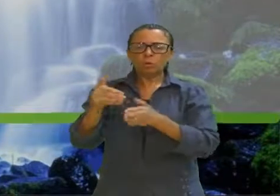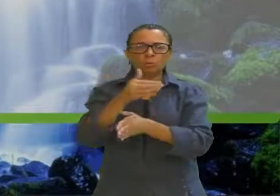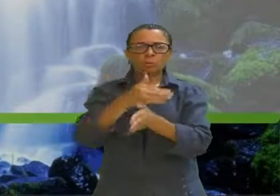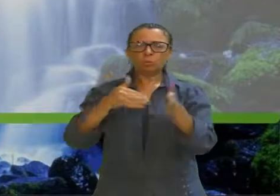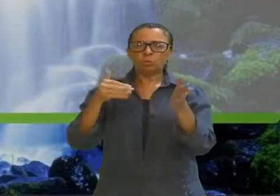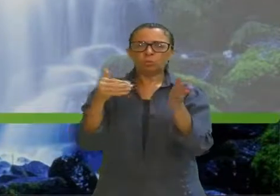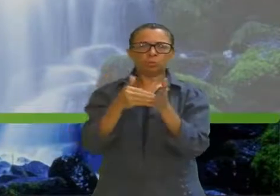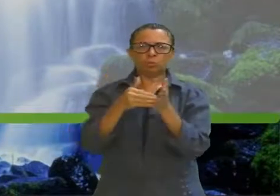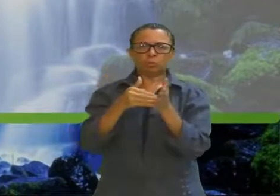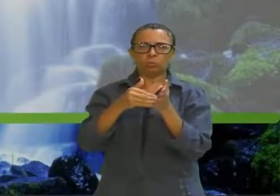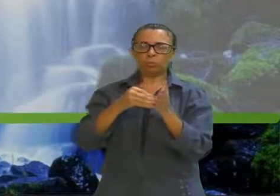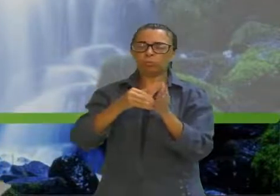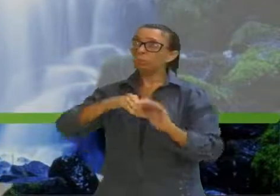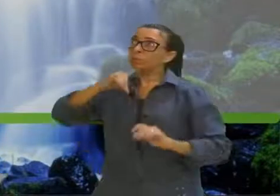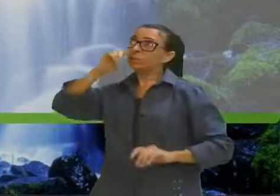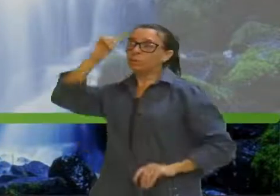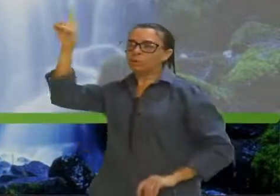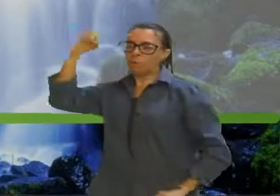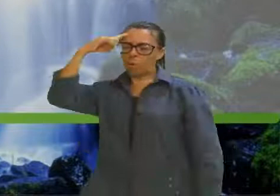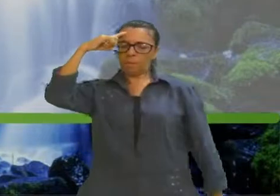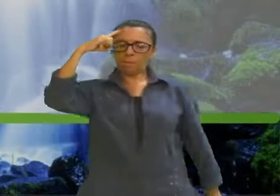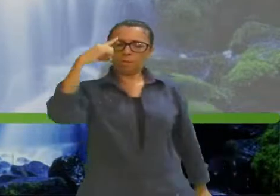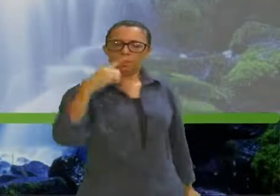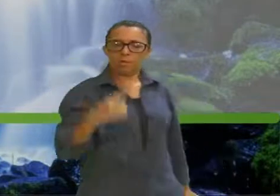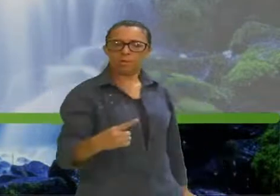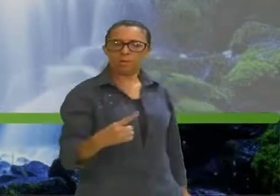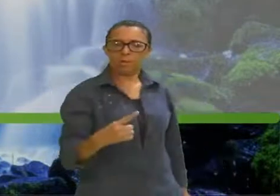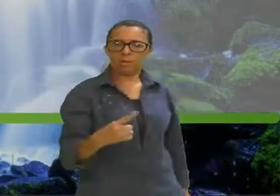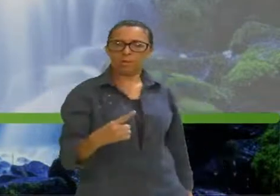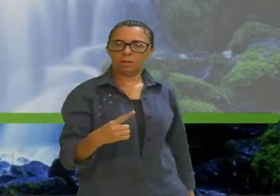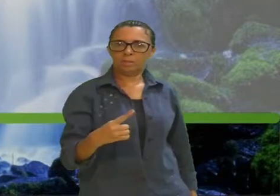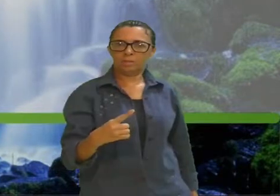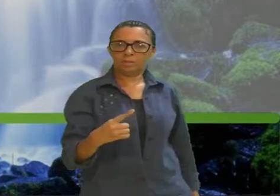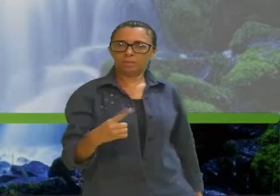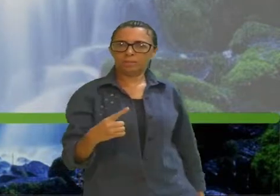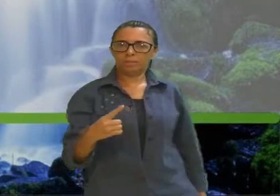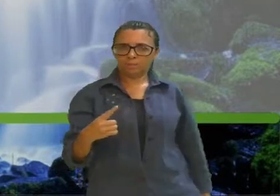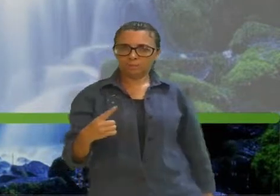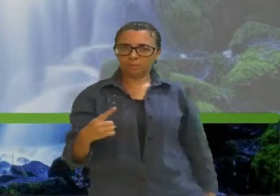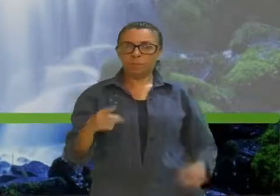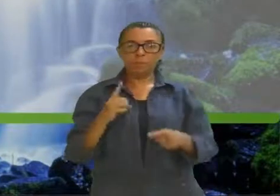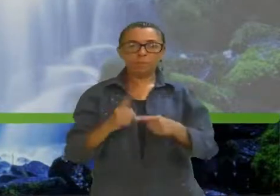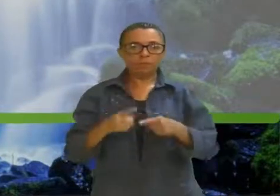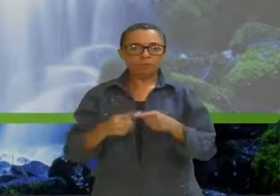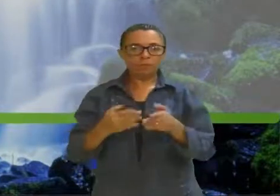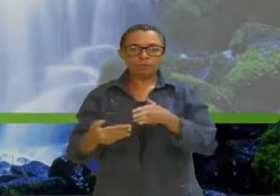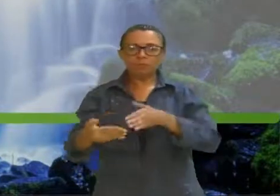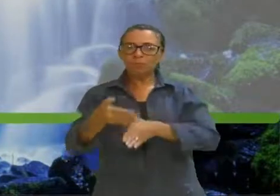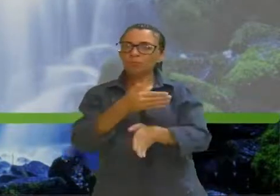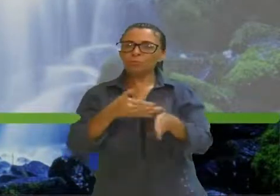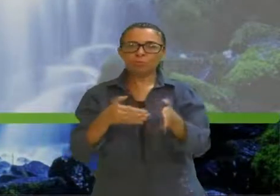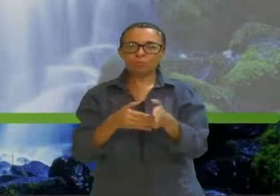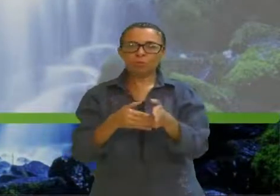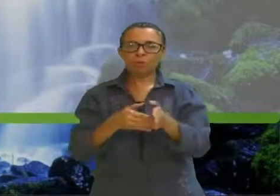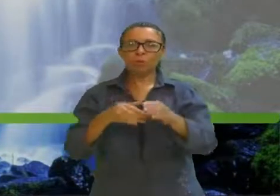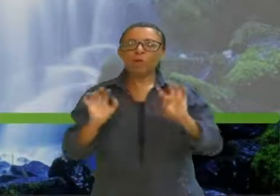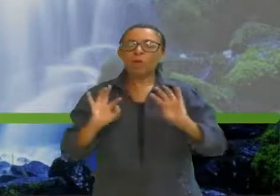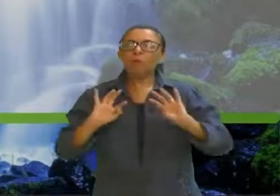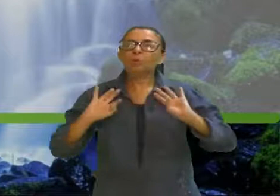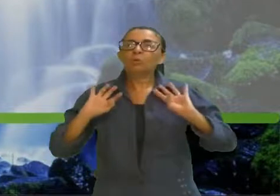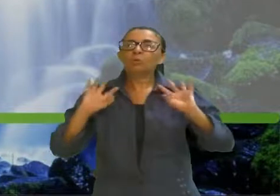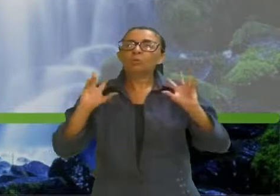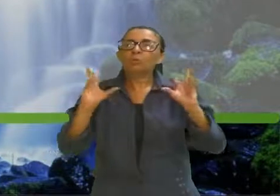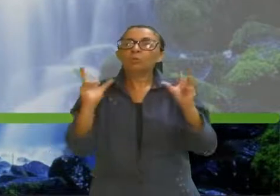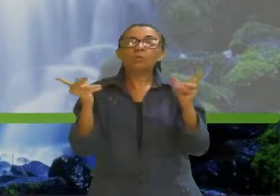estamos sob o total controle do nosso Deus. Todos detalhes das